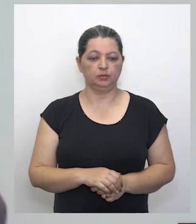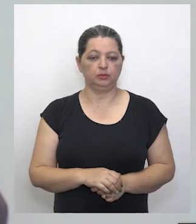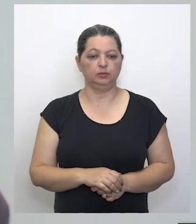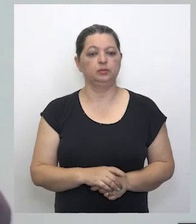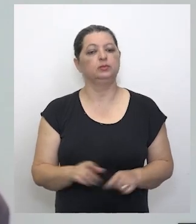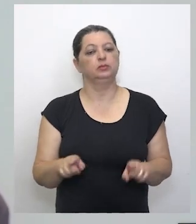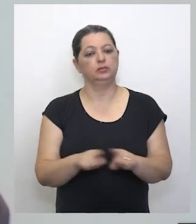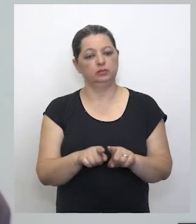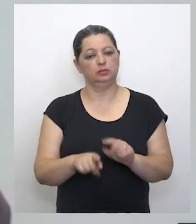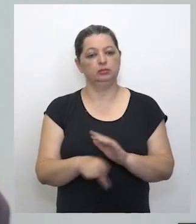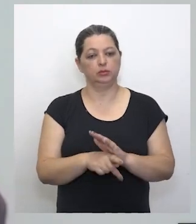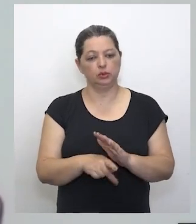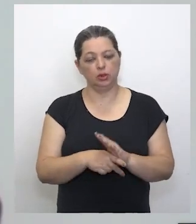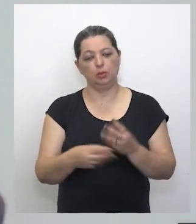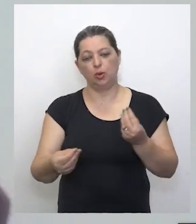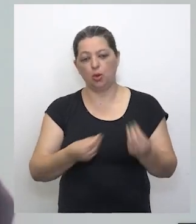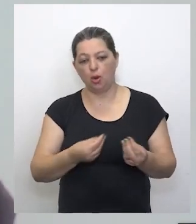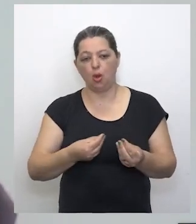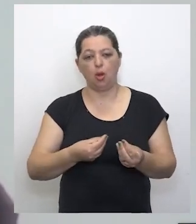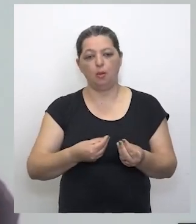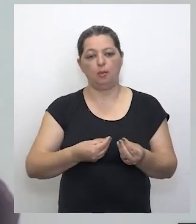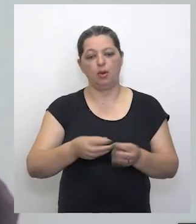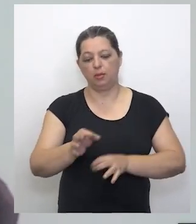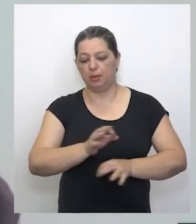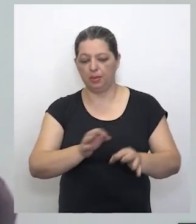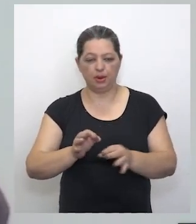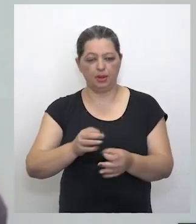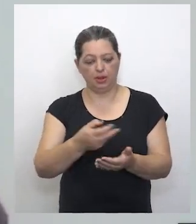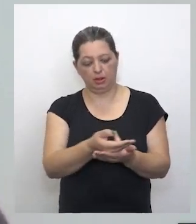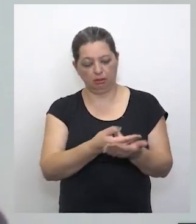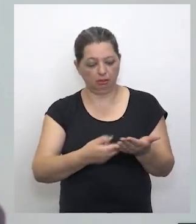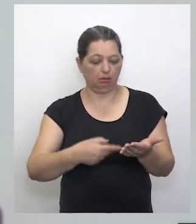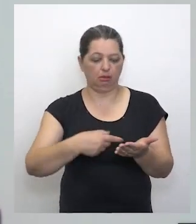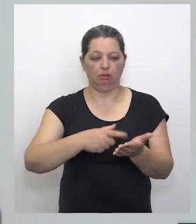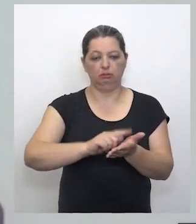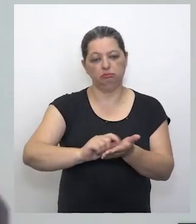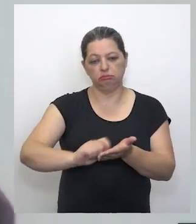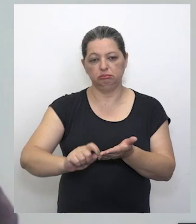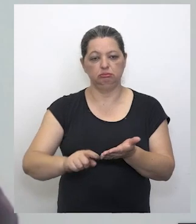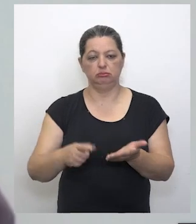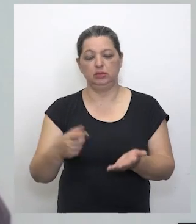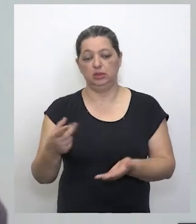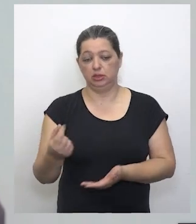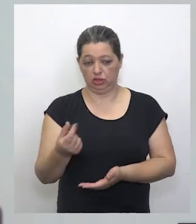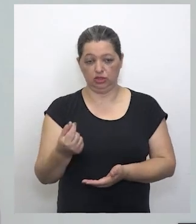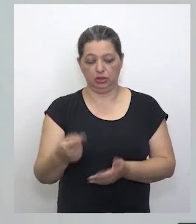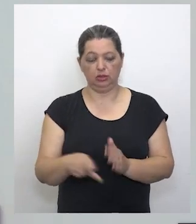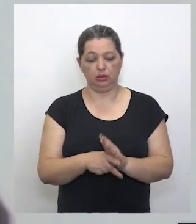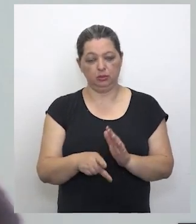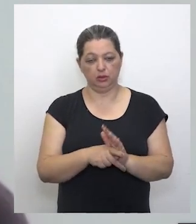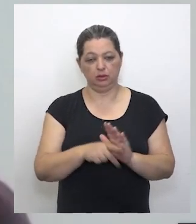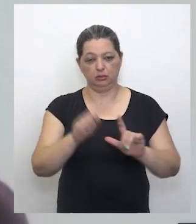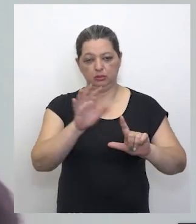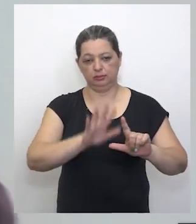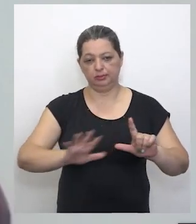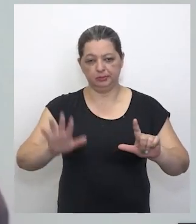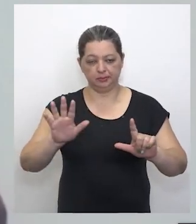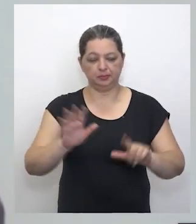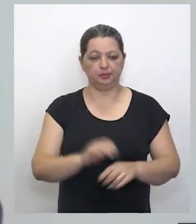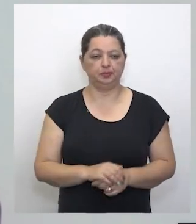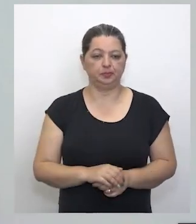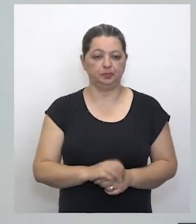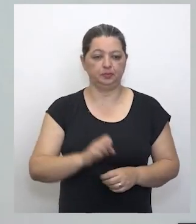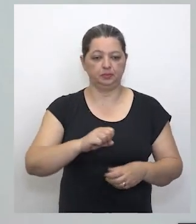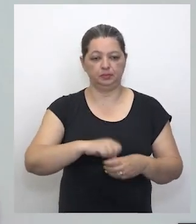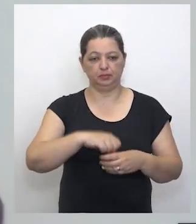confecção do próprio dinheiro, levantar questões que se apoiem nessas imagens, né, que tragam características